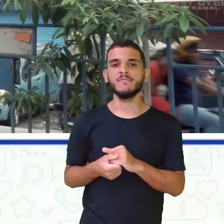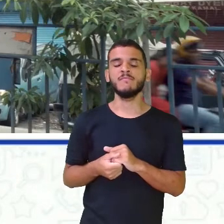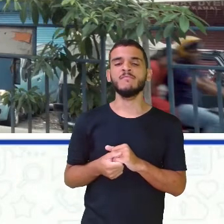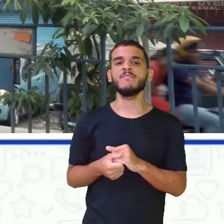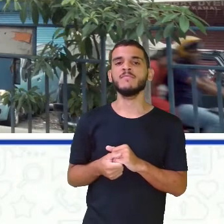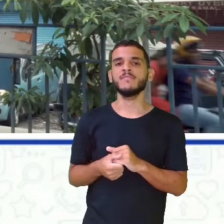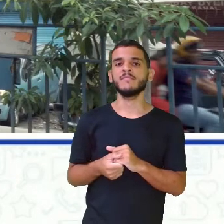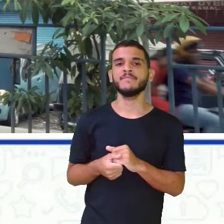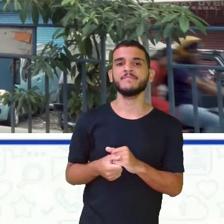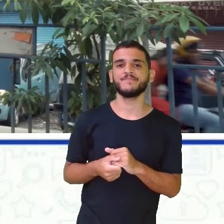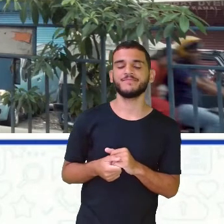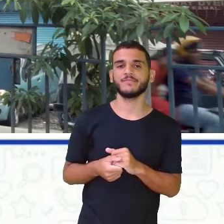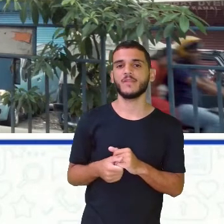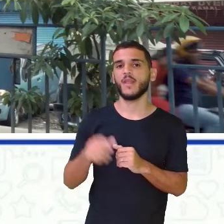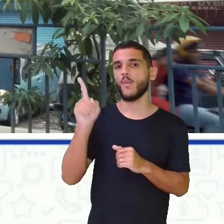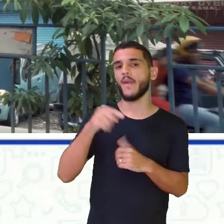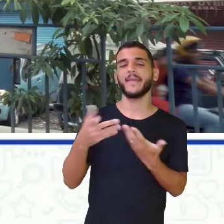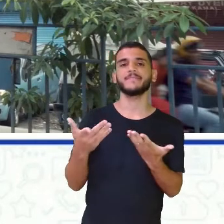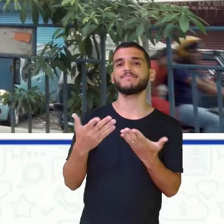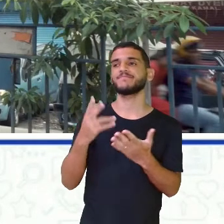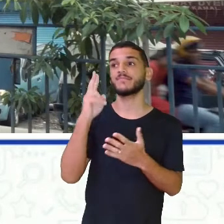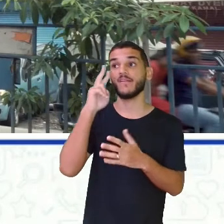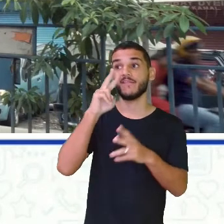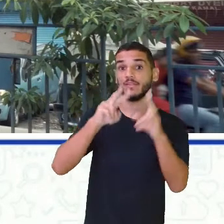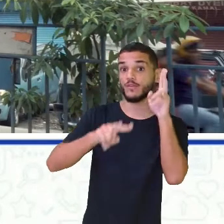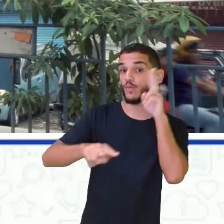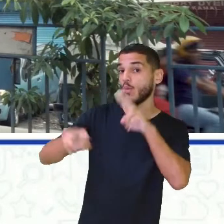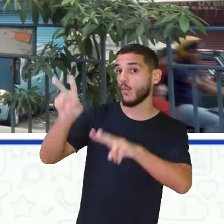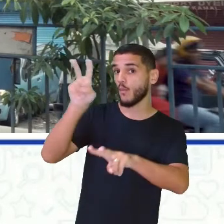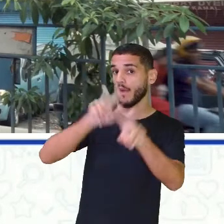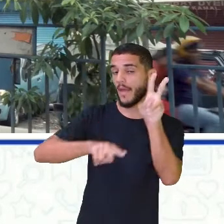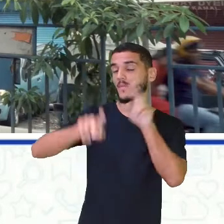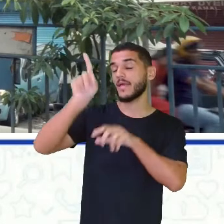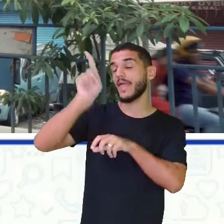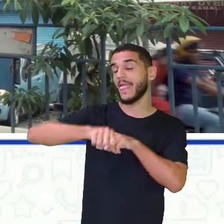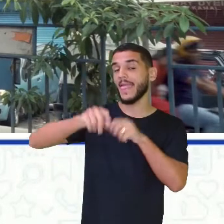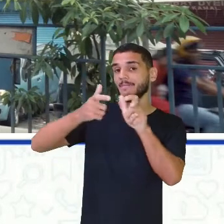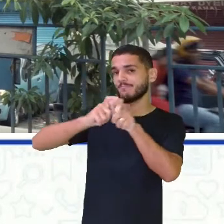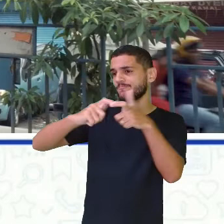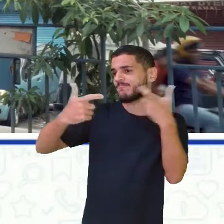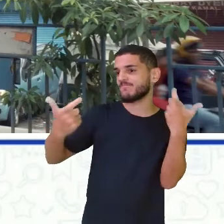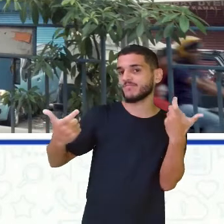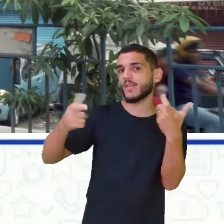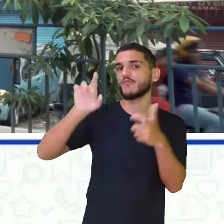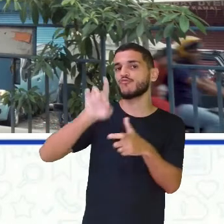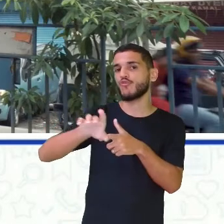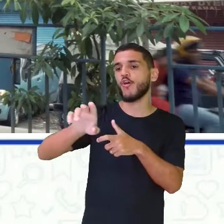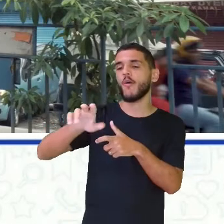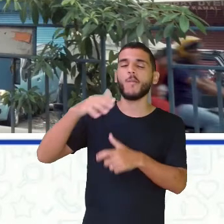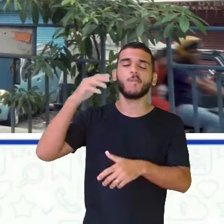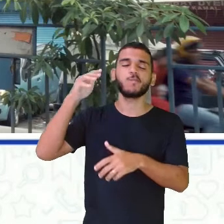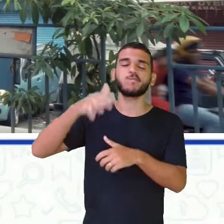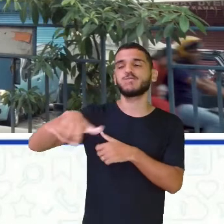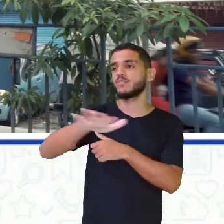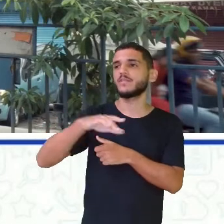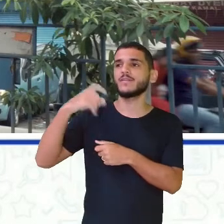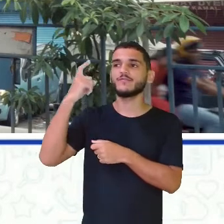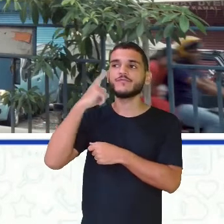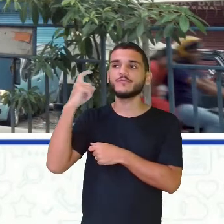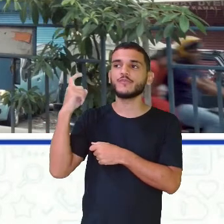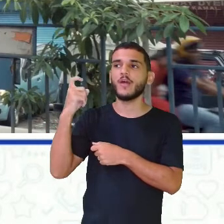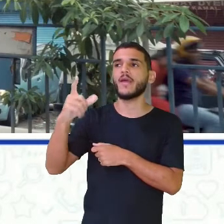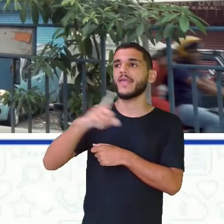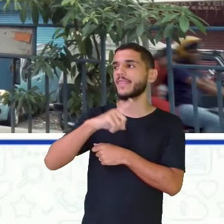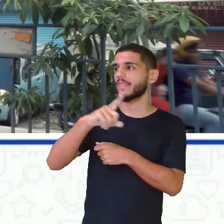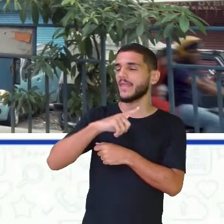visualmente, lembram? É ampla no sentido de que só é uma paisagem sonora quando há o quê? Uma